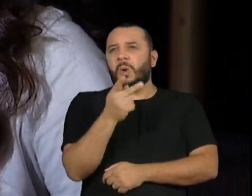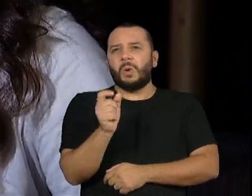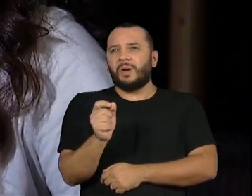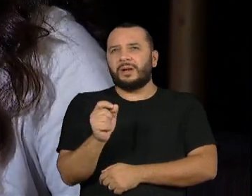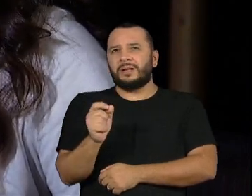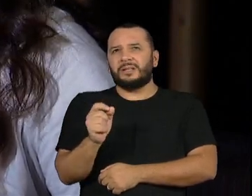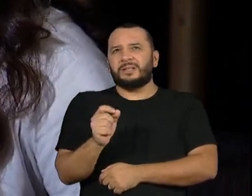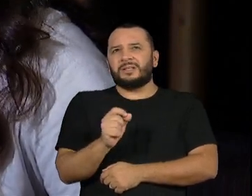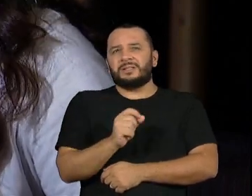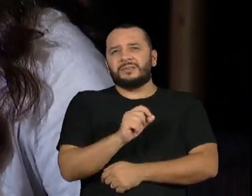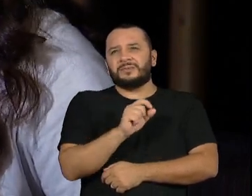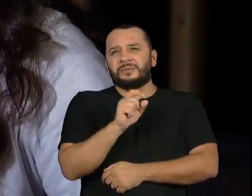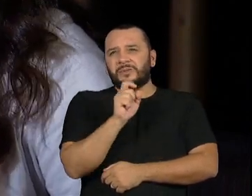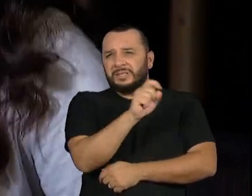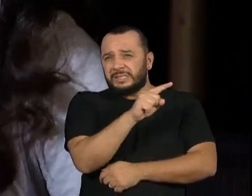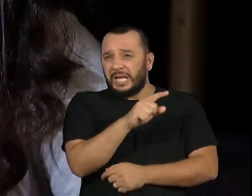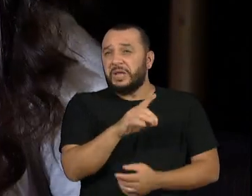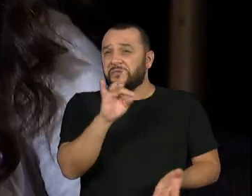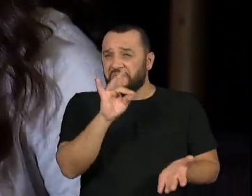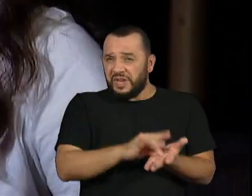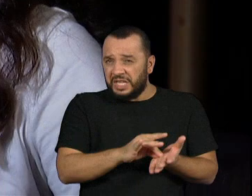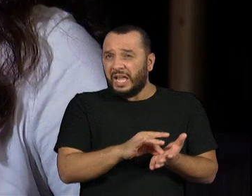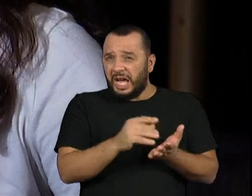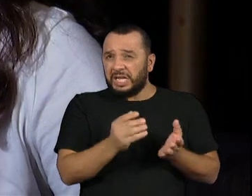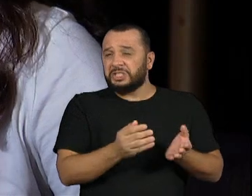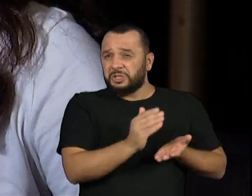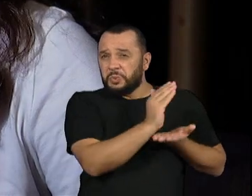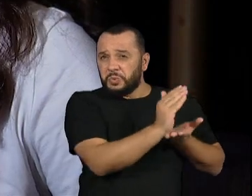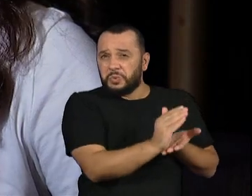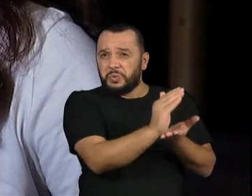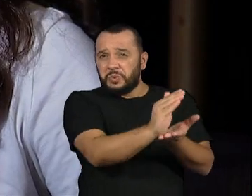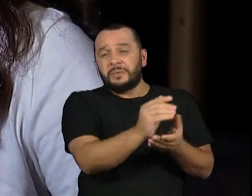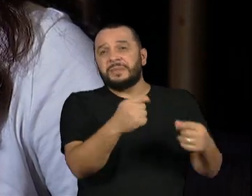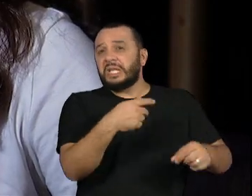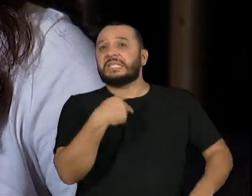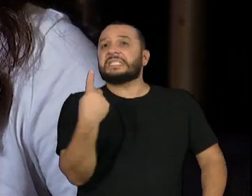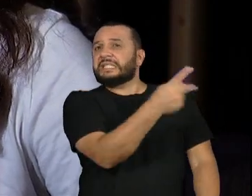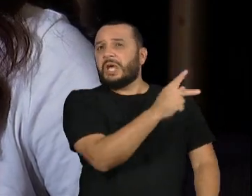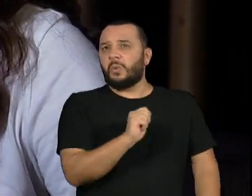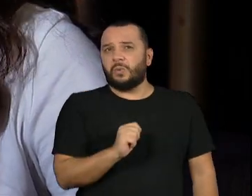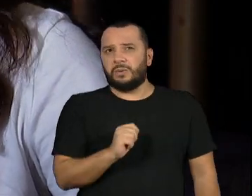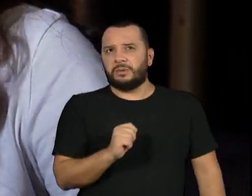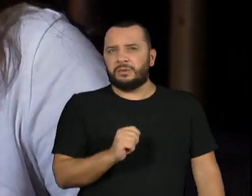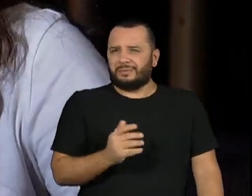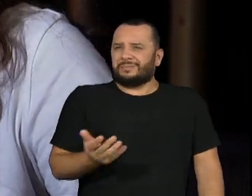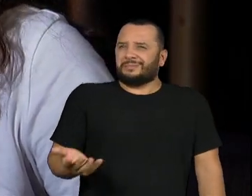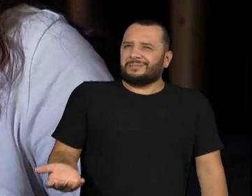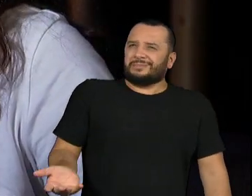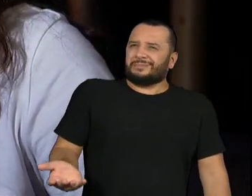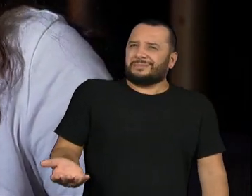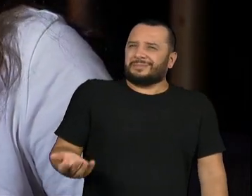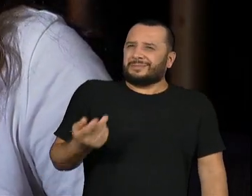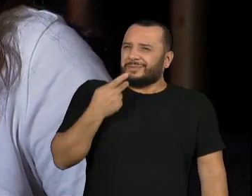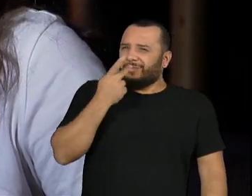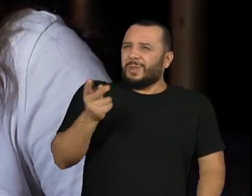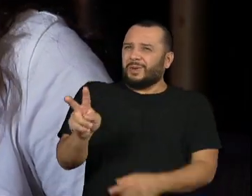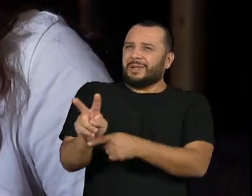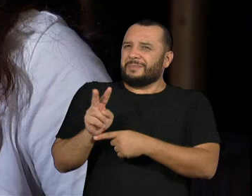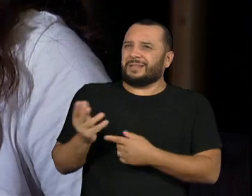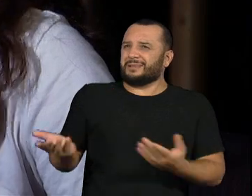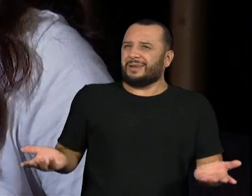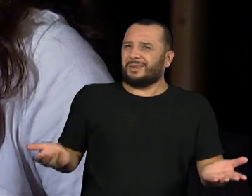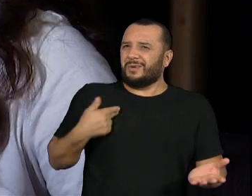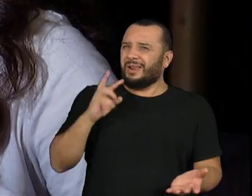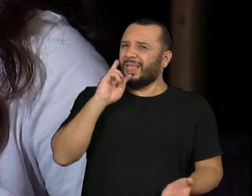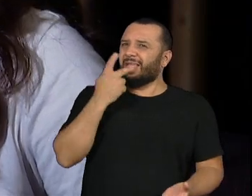que talvez para eu ser uma verdadeira comandante, eu precisava ter o meu. Olha. Aí eu achei que ele era realmente doido, né? Já